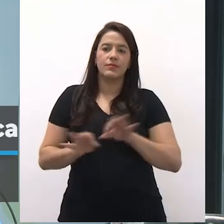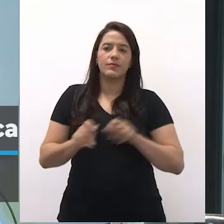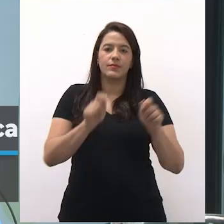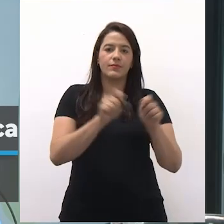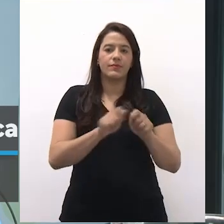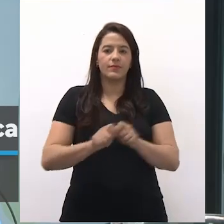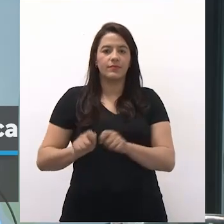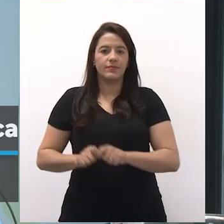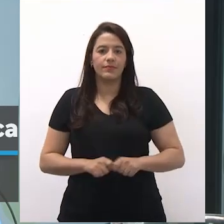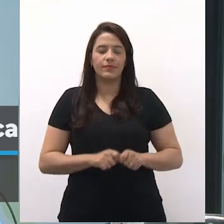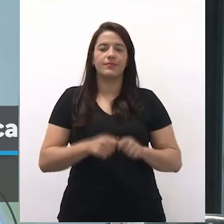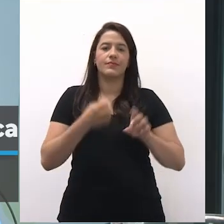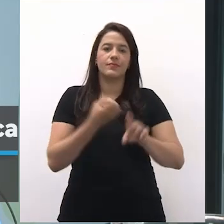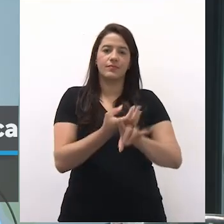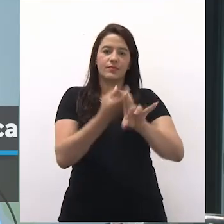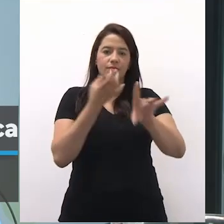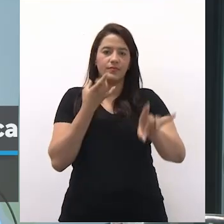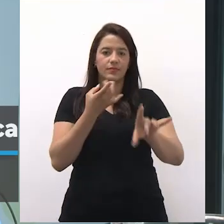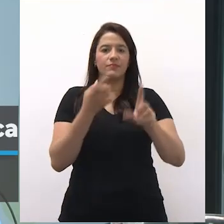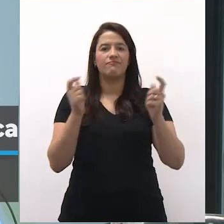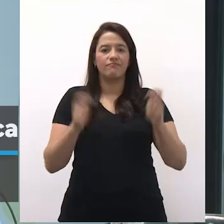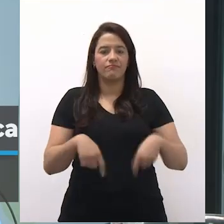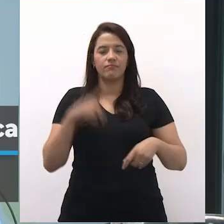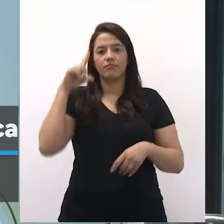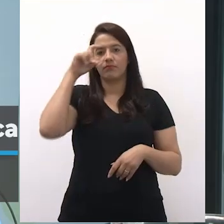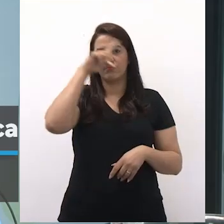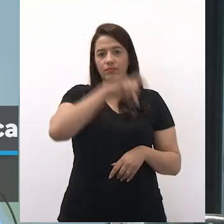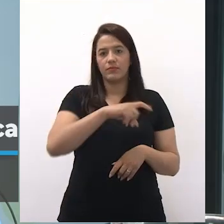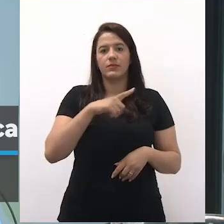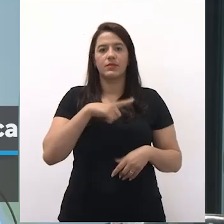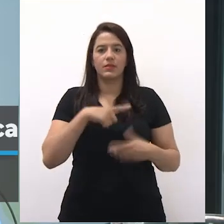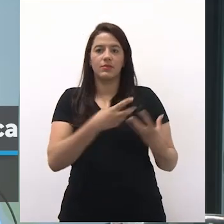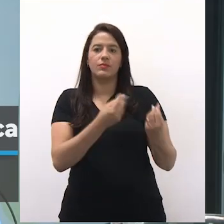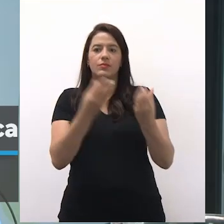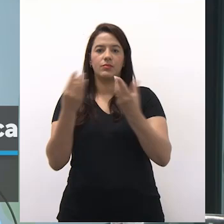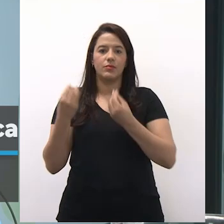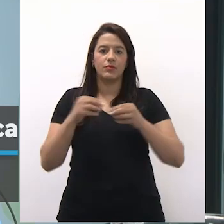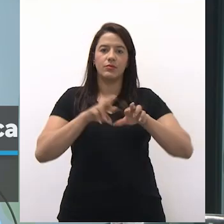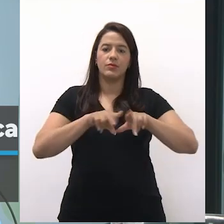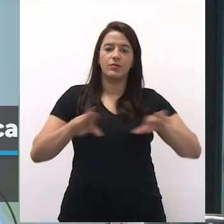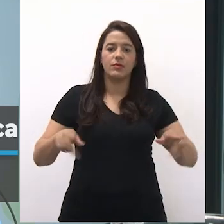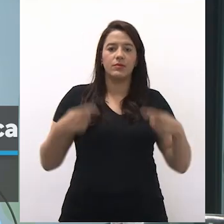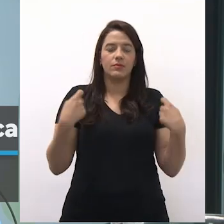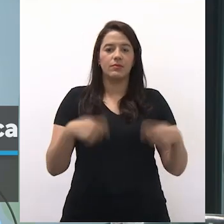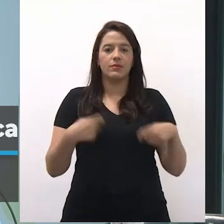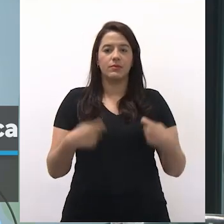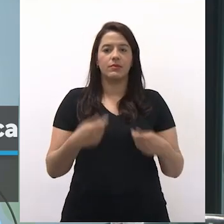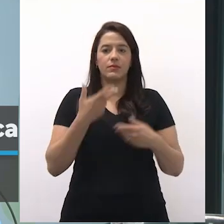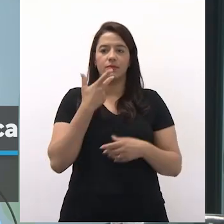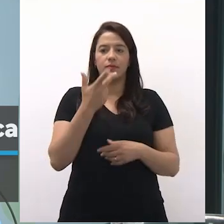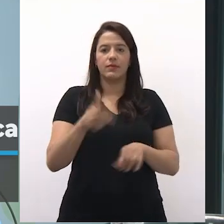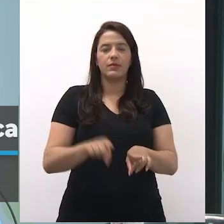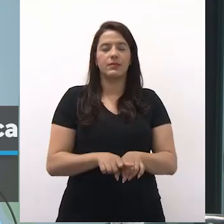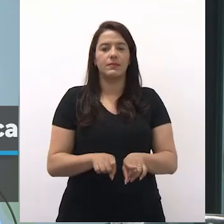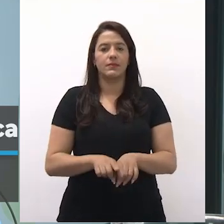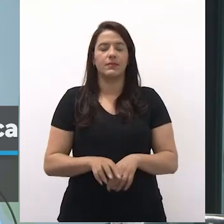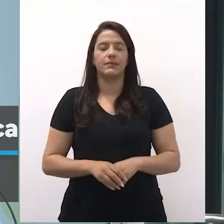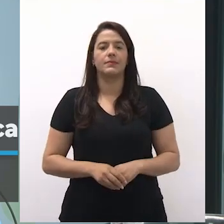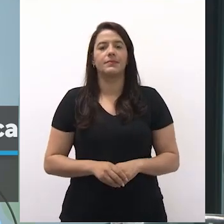forma remota, né, Tati? Sim, muitos, né? Muitos deles, né? A gente precisa destacar isso também, né?